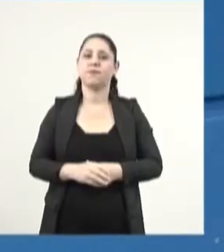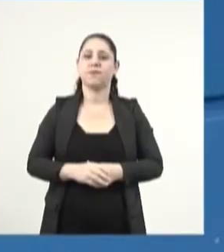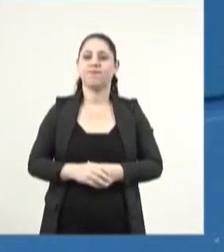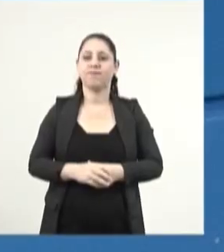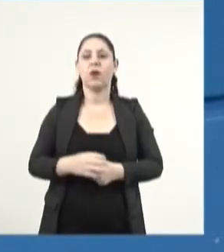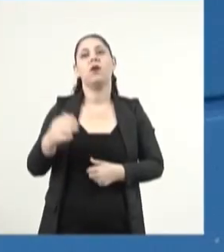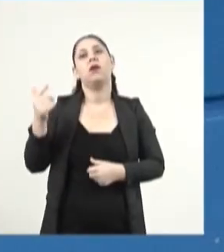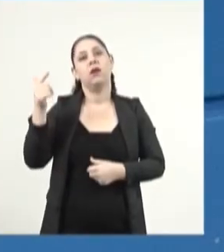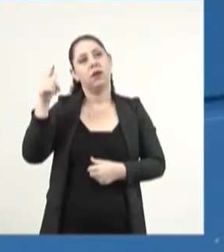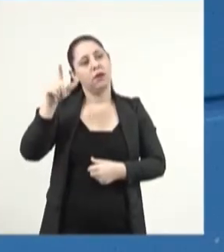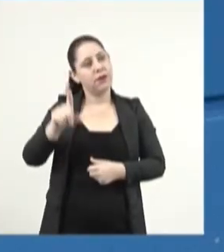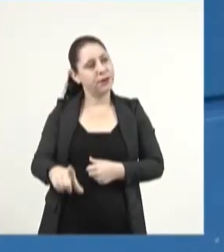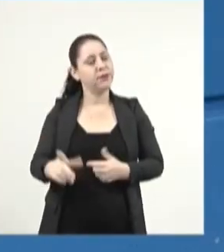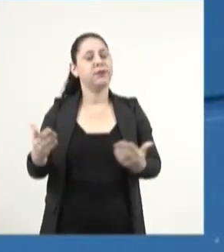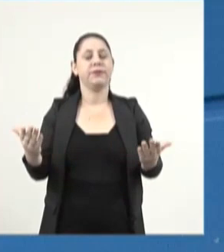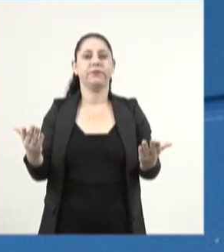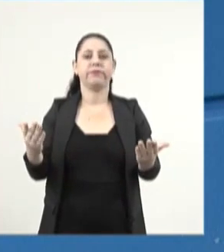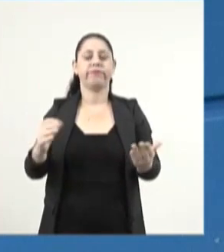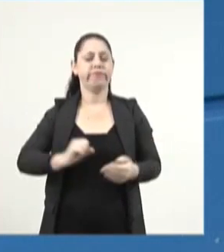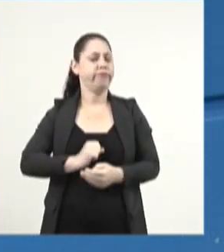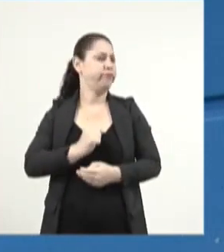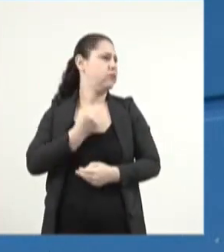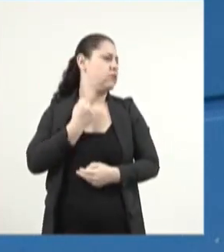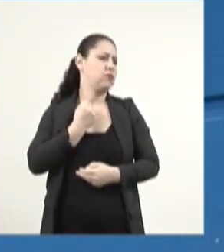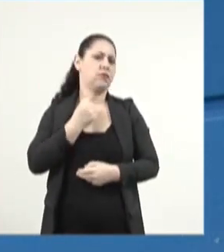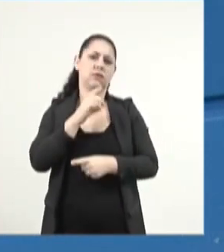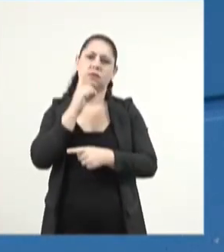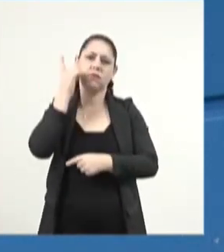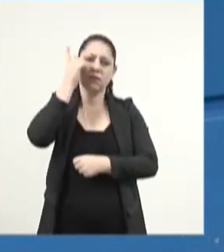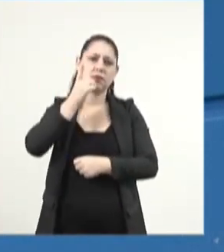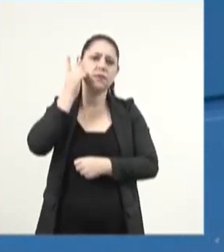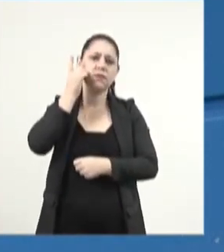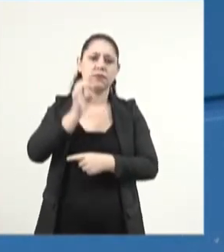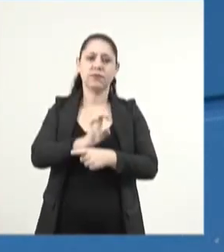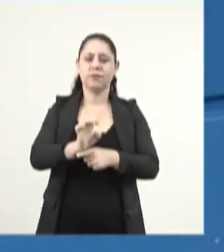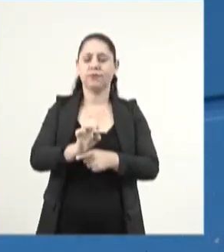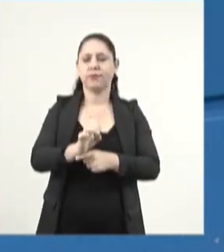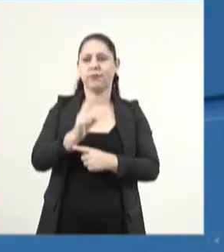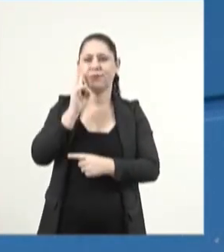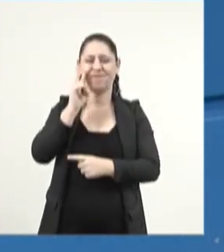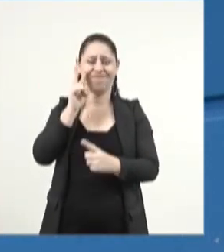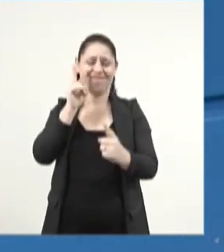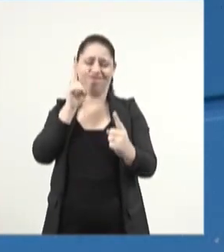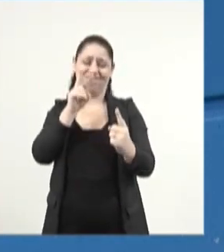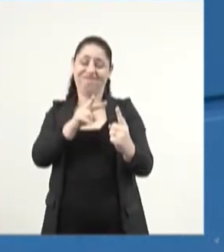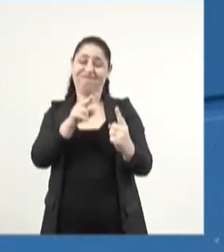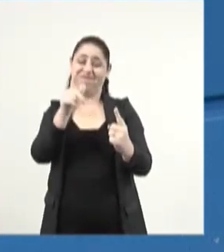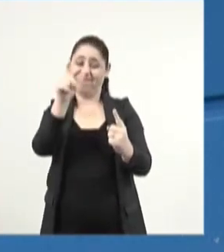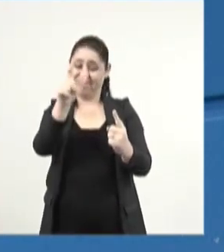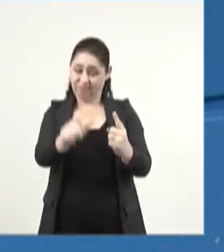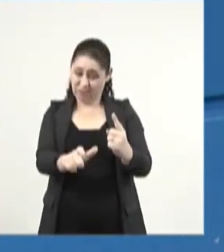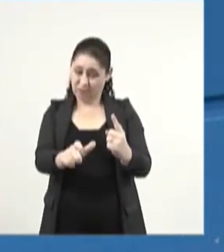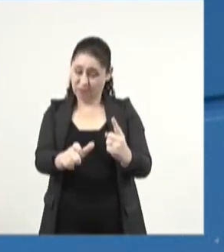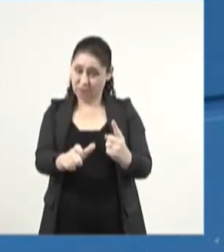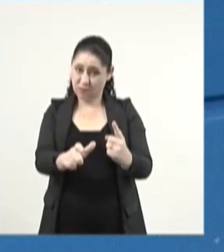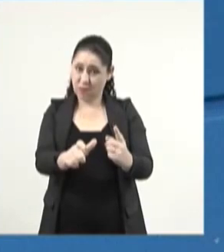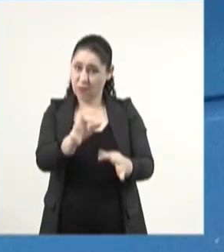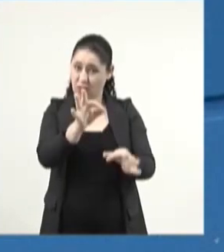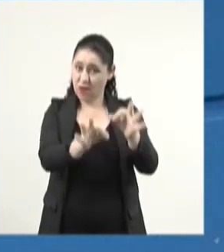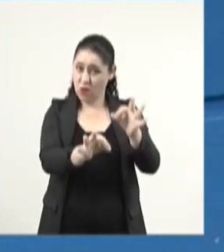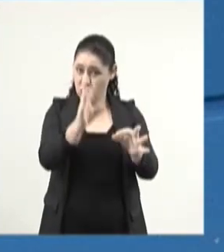Mais uma vez, a indignação desse deputado estadual que enxerga nesta